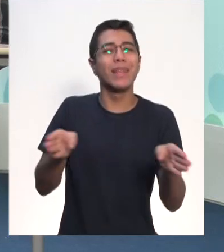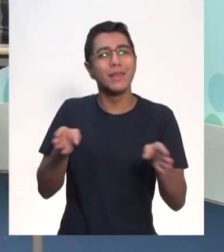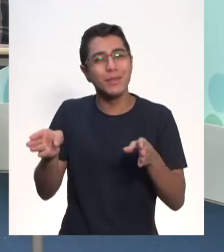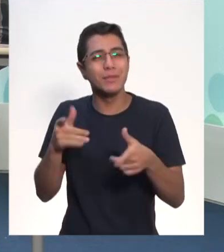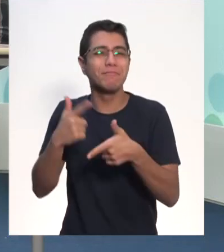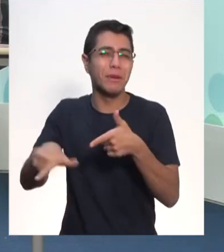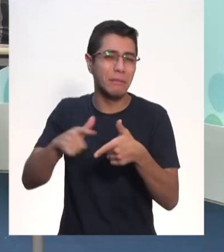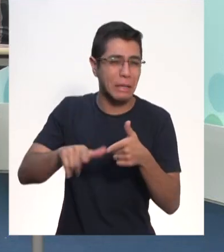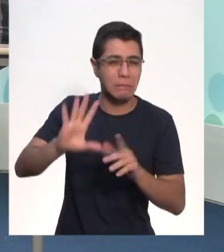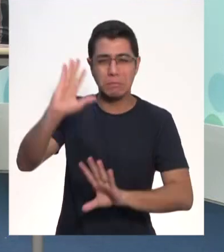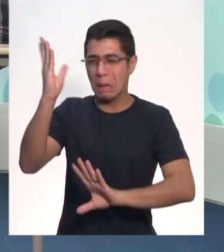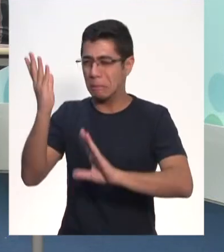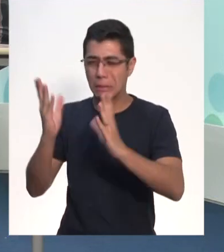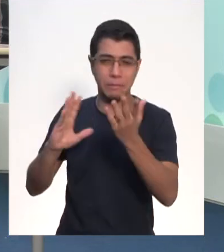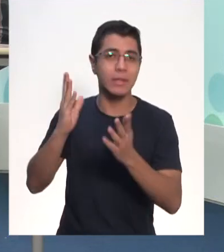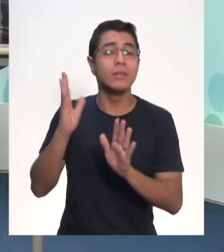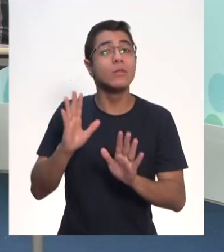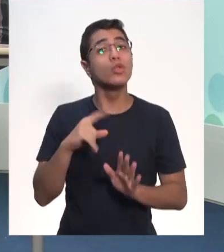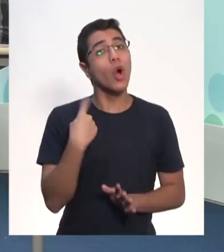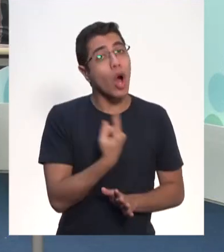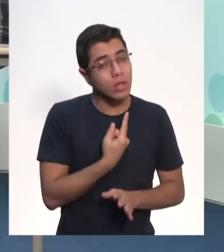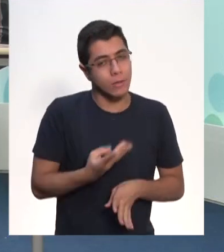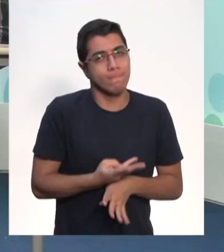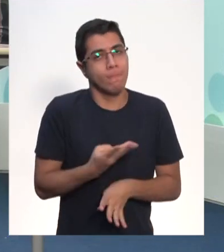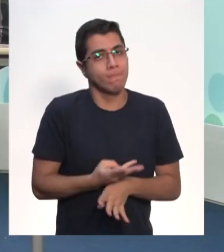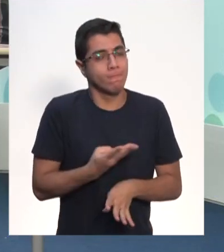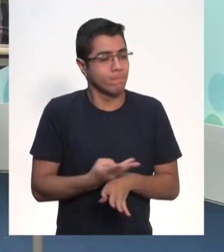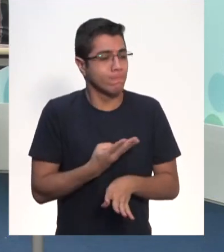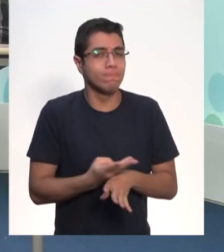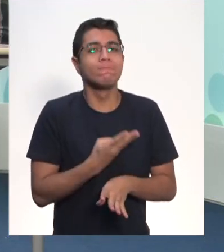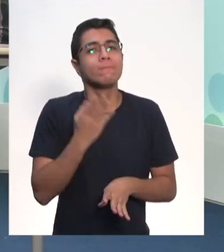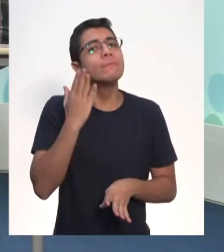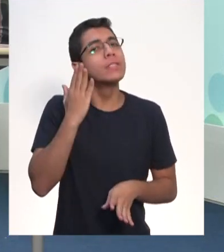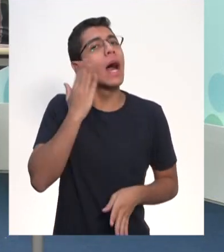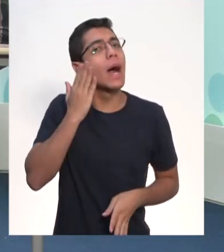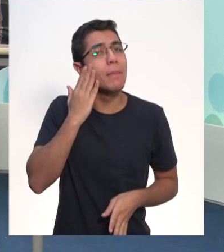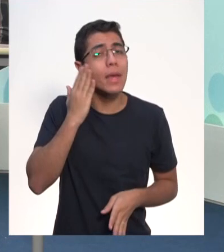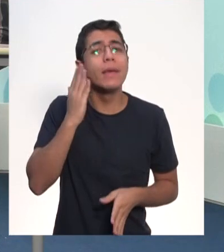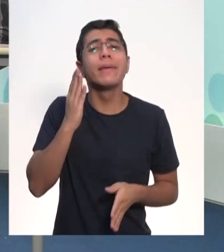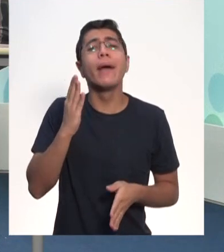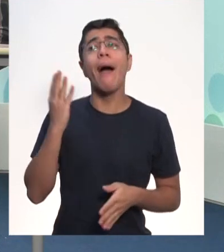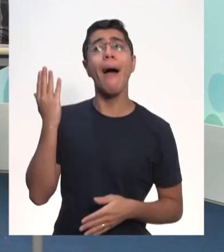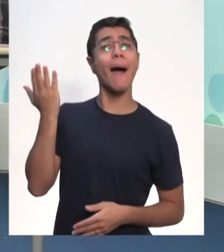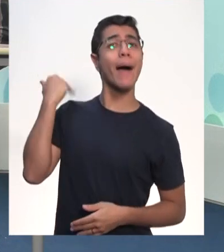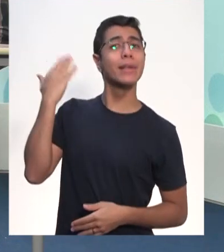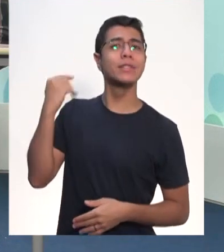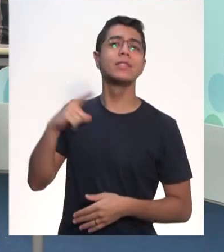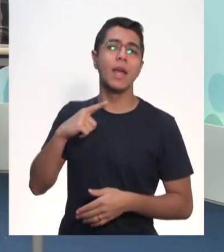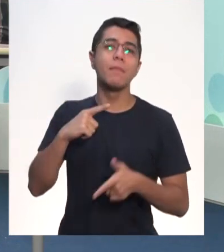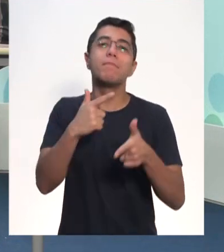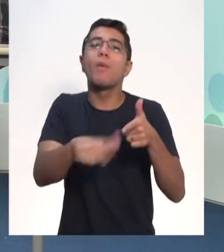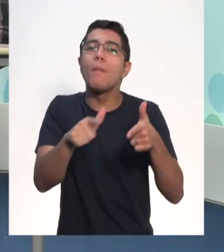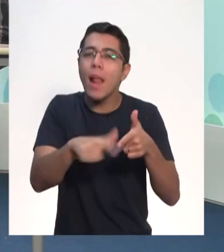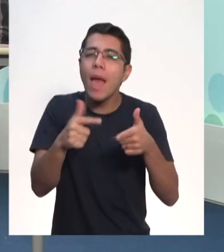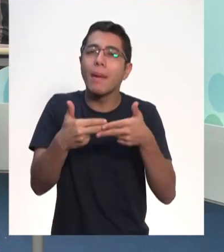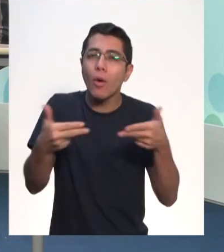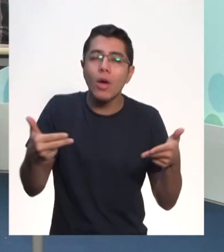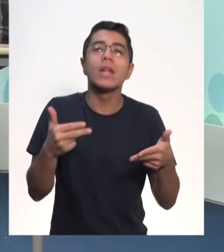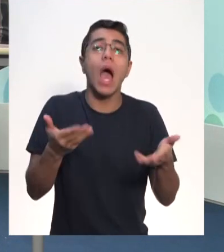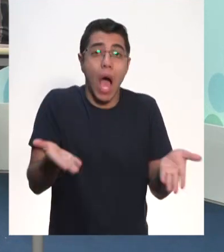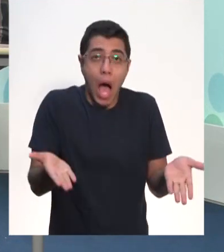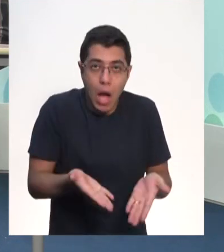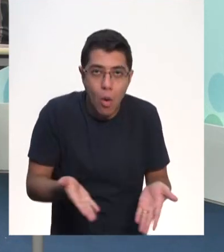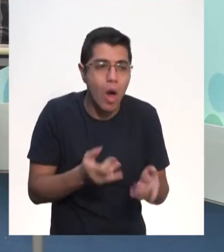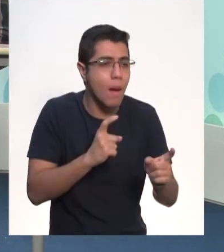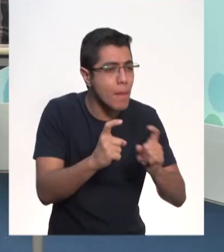já tínhamos antes, as dificuldades que nós já enfrentávamos antes desse período, que são debatidas e são desenvolvidas